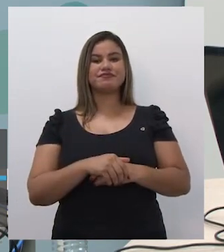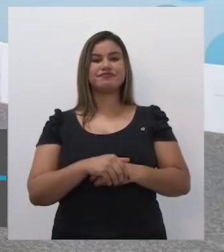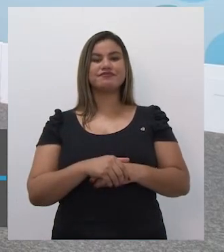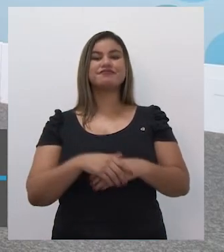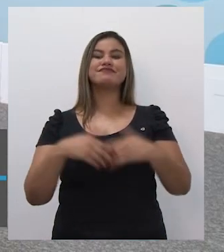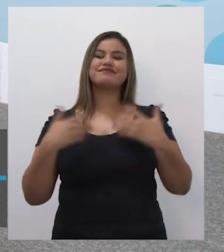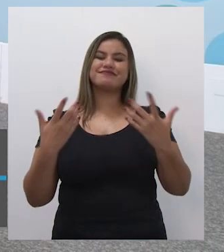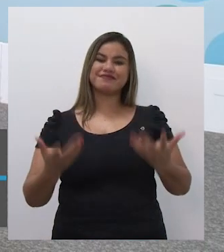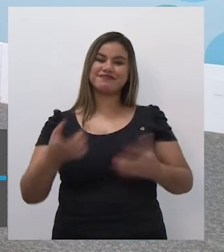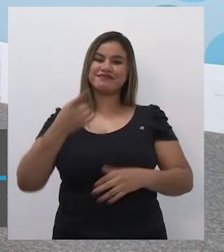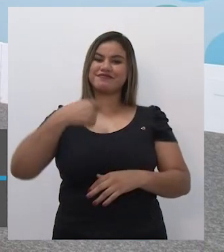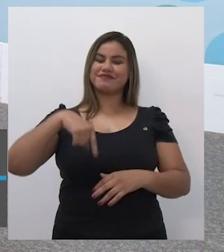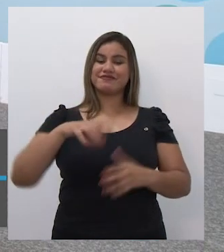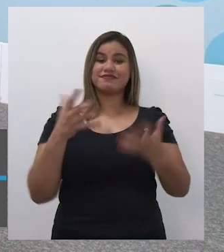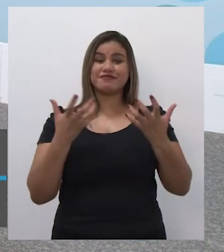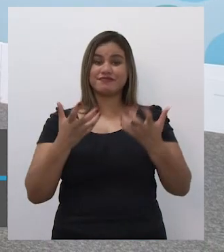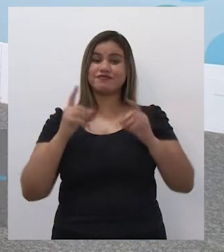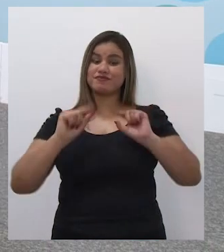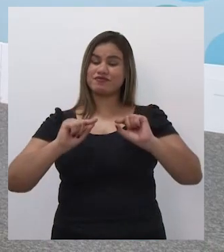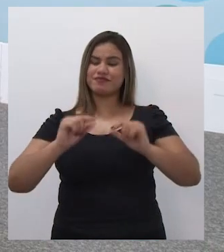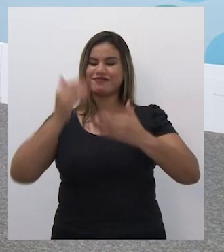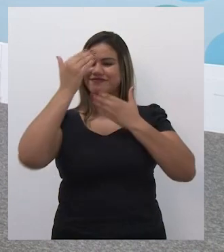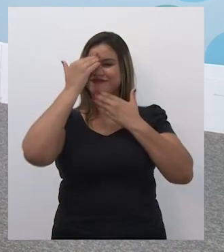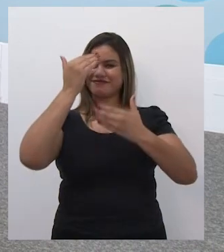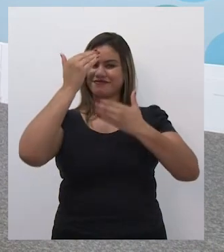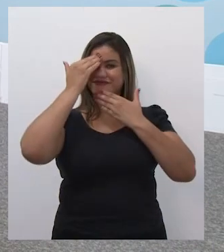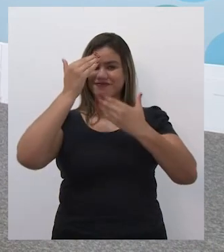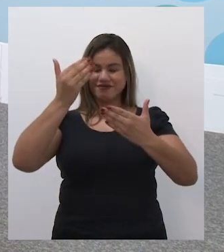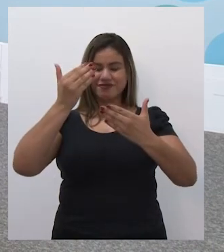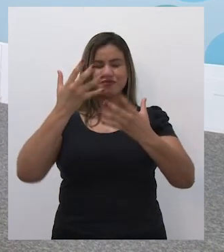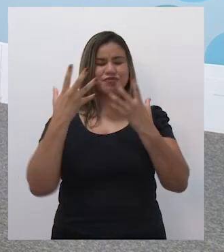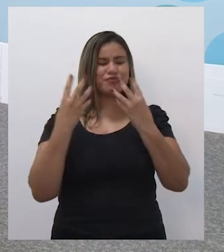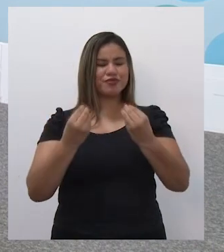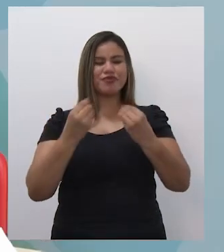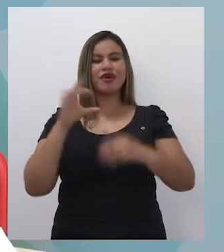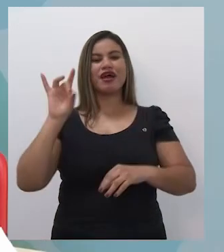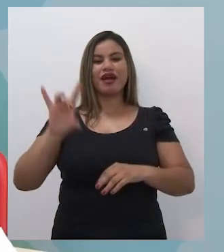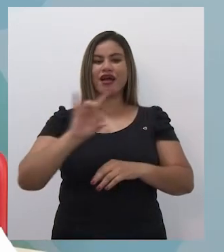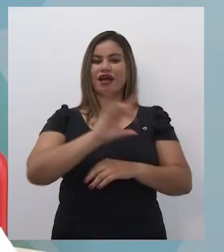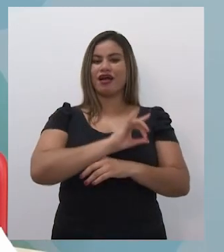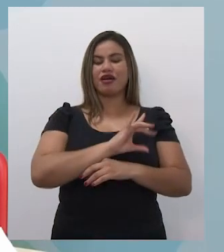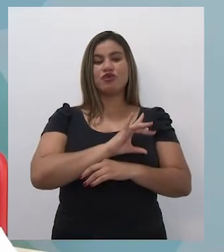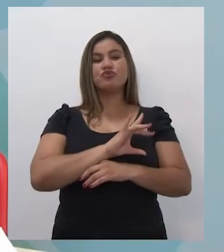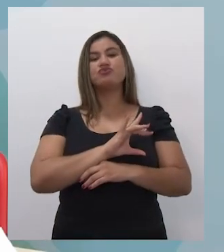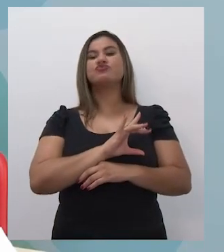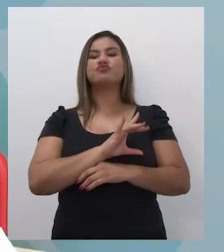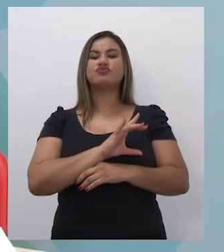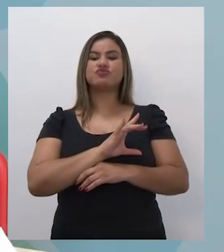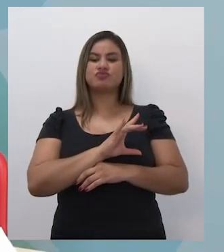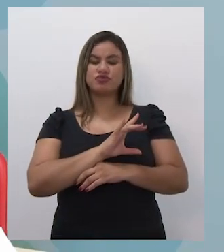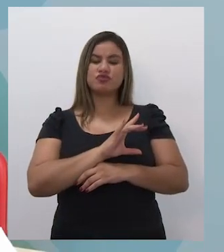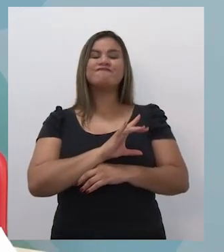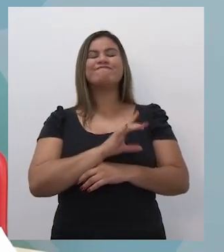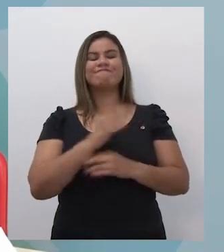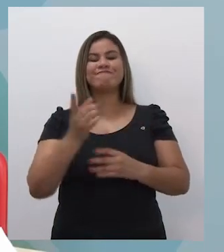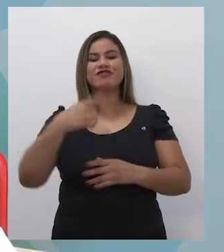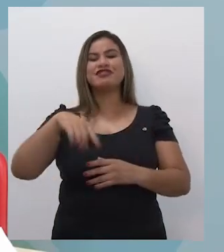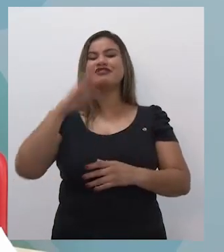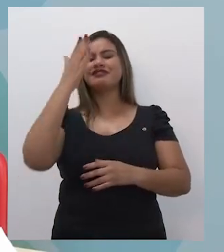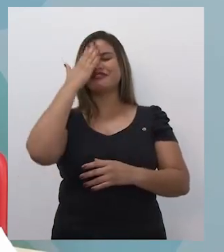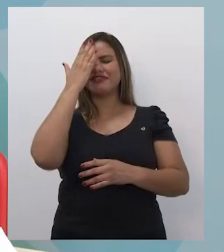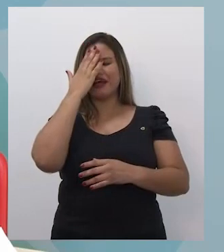Bom, nós gostaríamos então de agradecer imensamente a cada um de vocês, né? Nós sabemos de todas